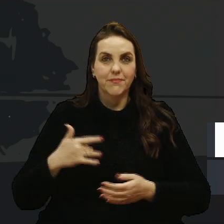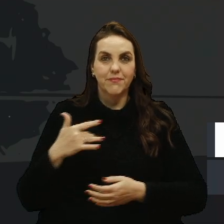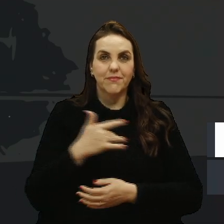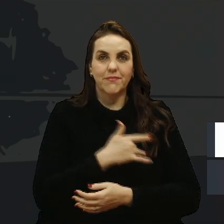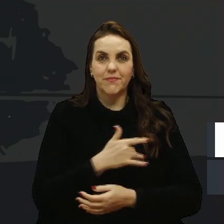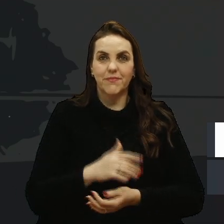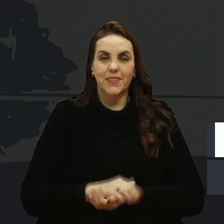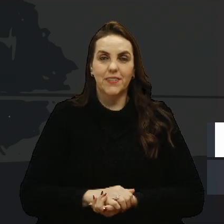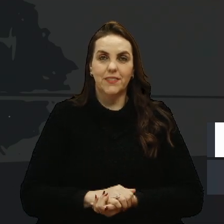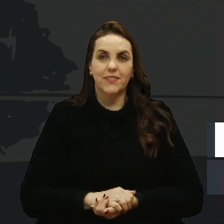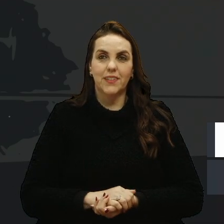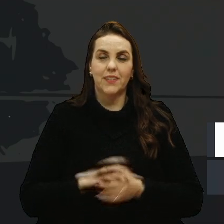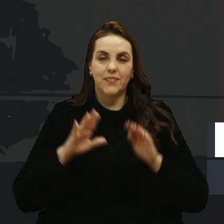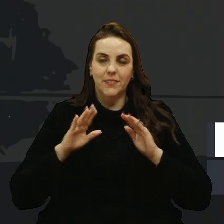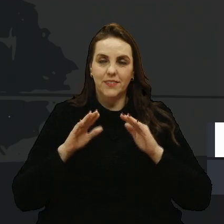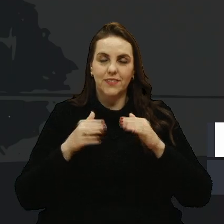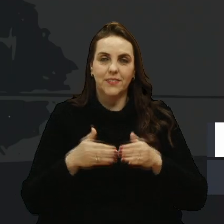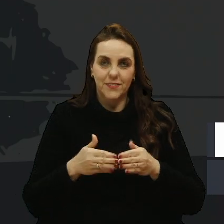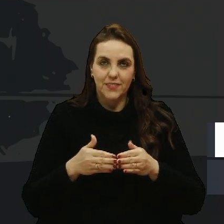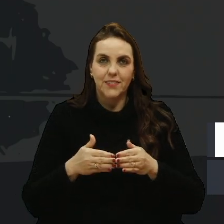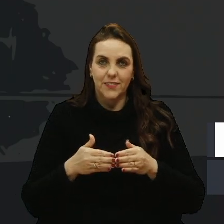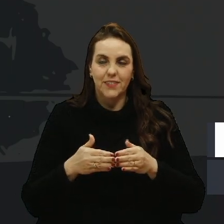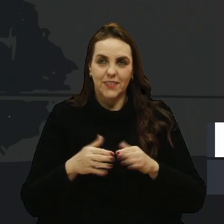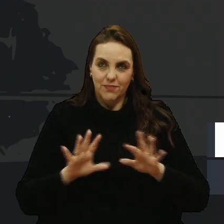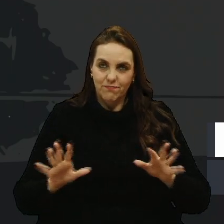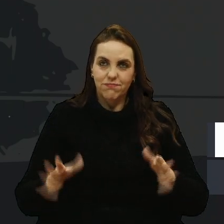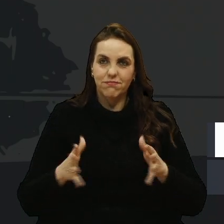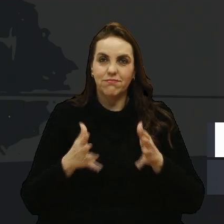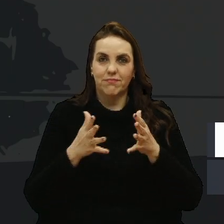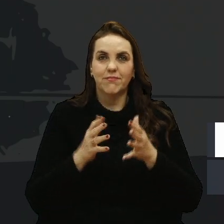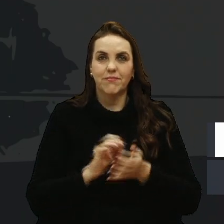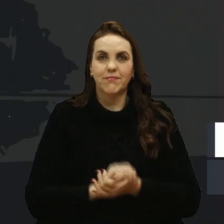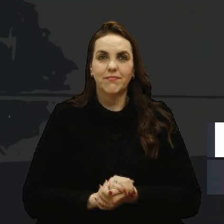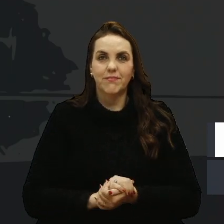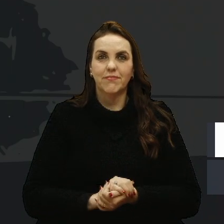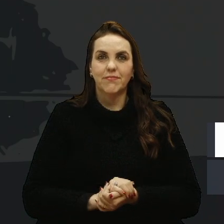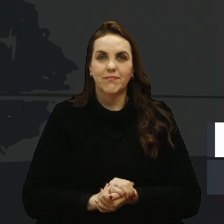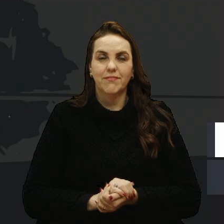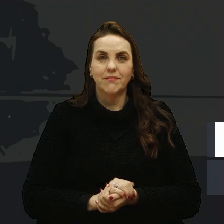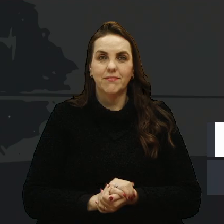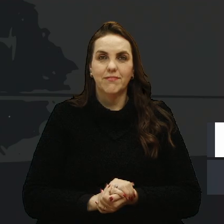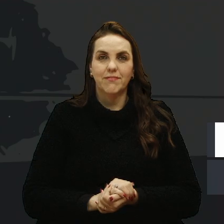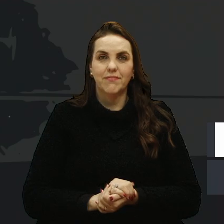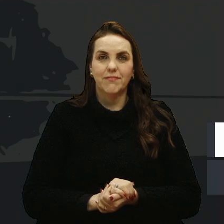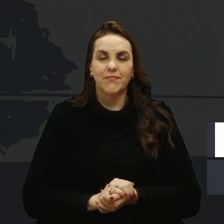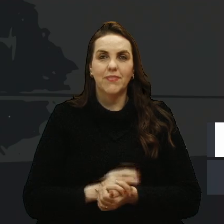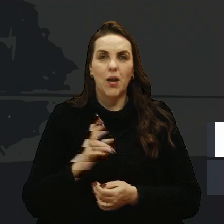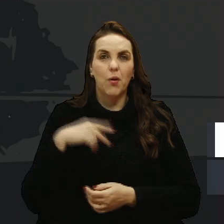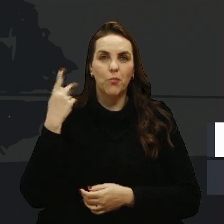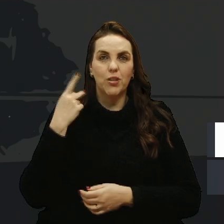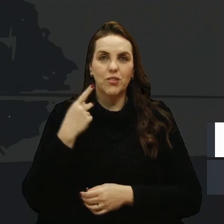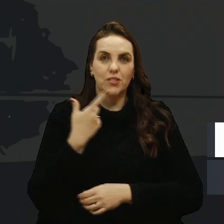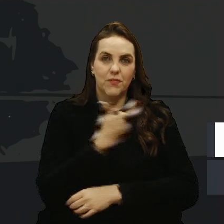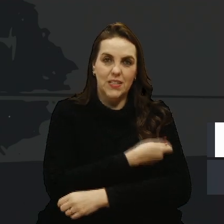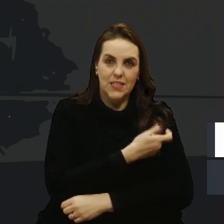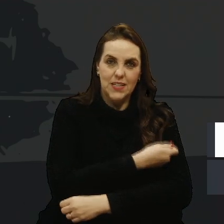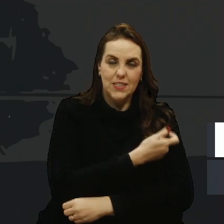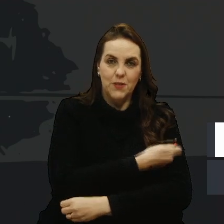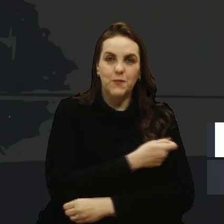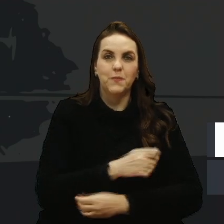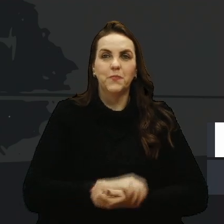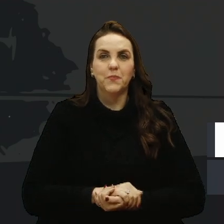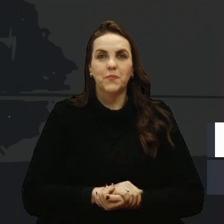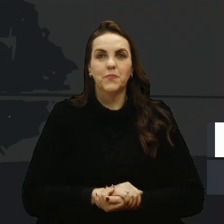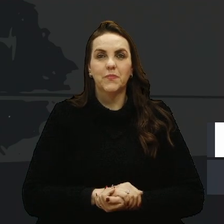voltada a intensificar, né, a política de vacinação.